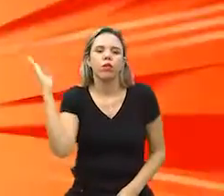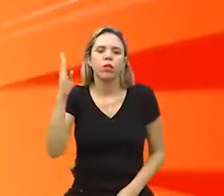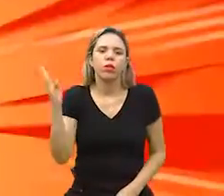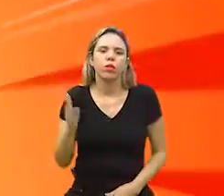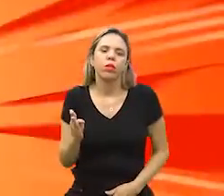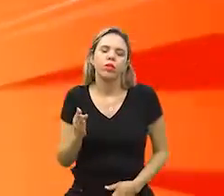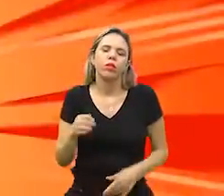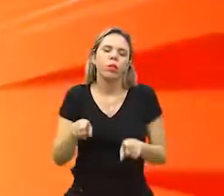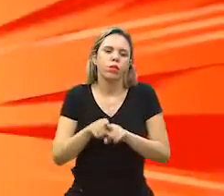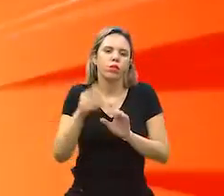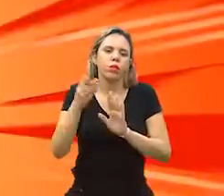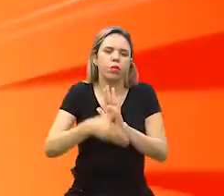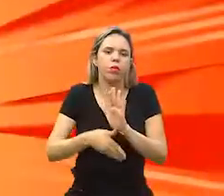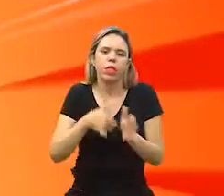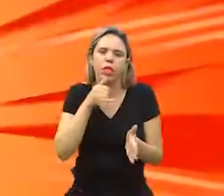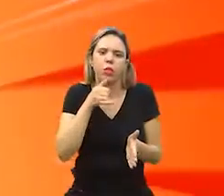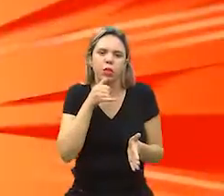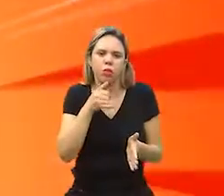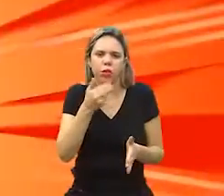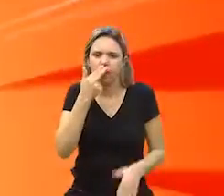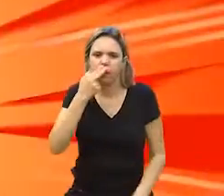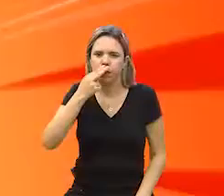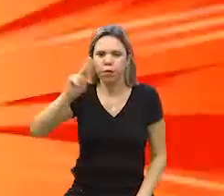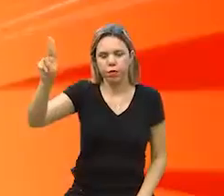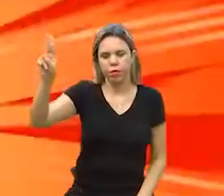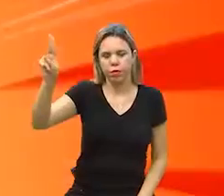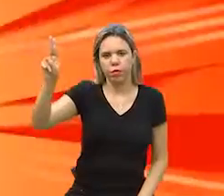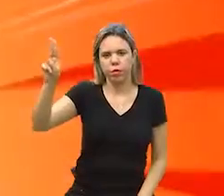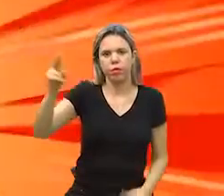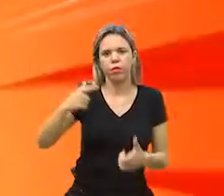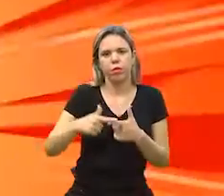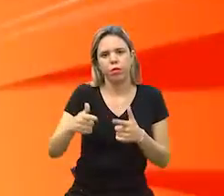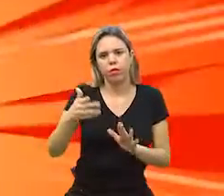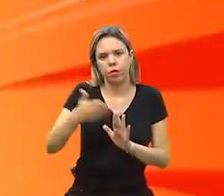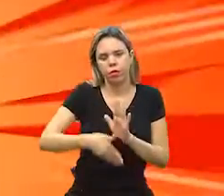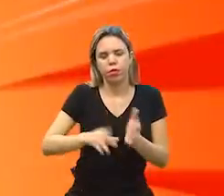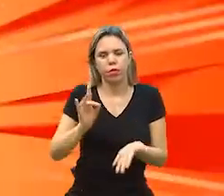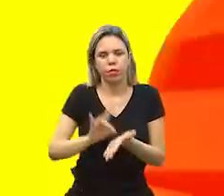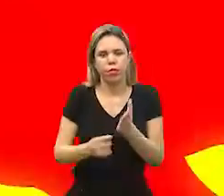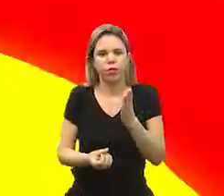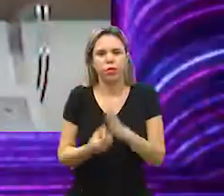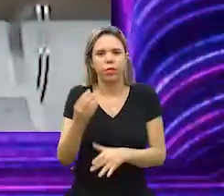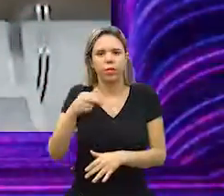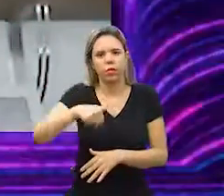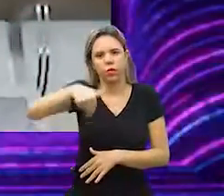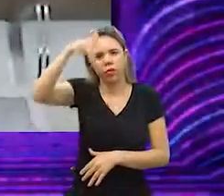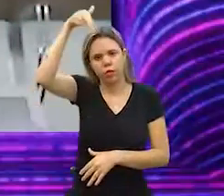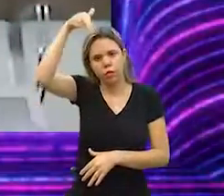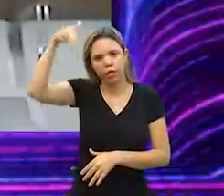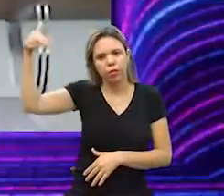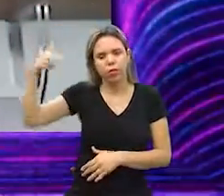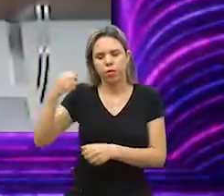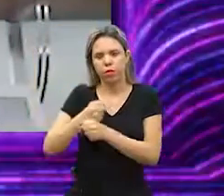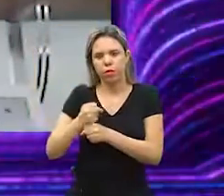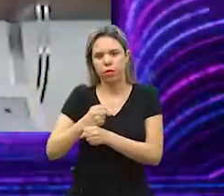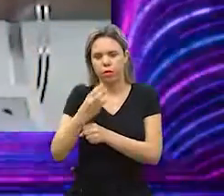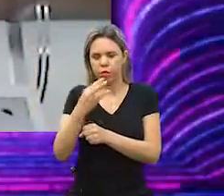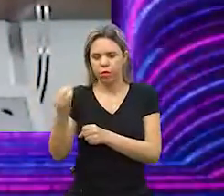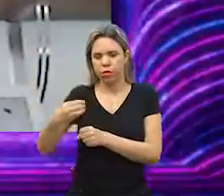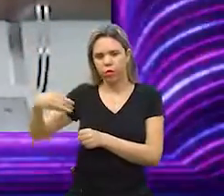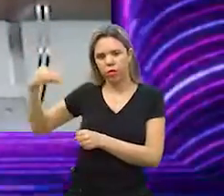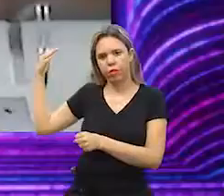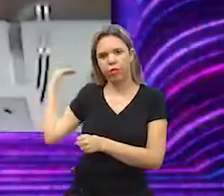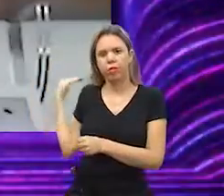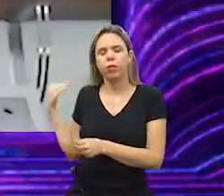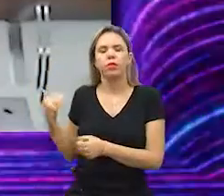também um pouco da presença nazista, isso é fato real, né? Na região norte, na década de 30, né?